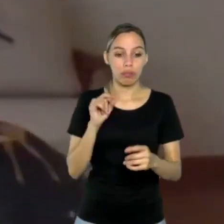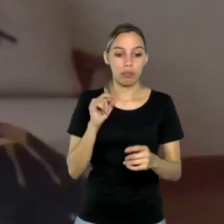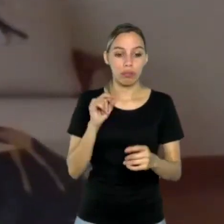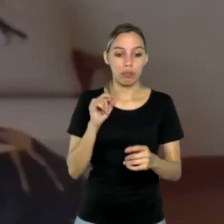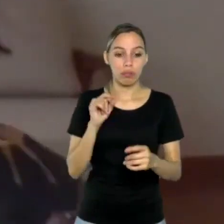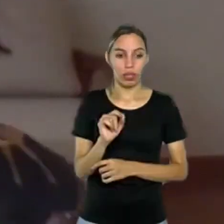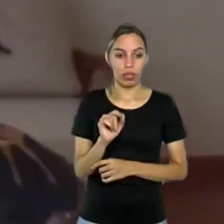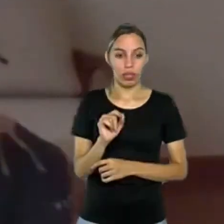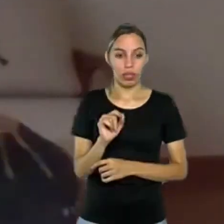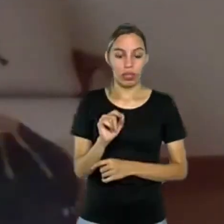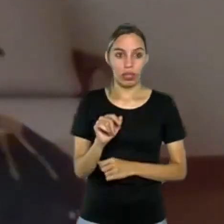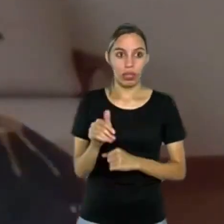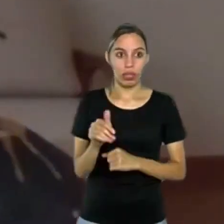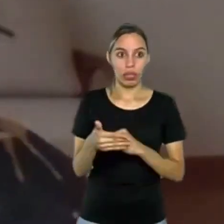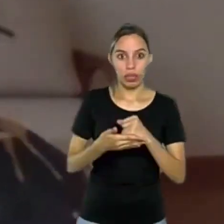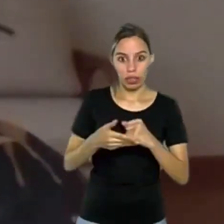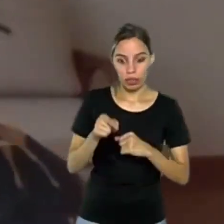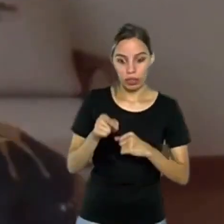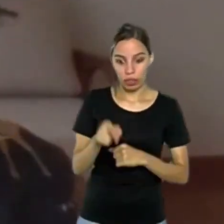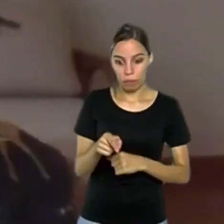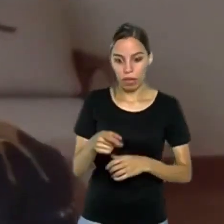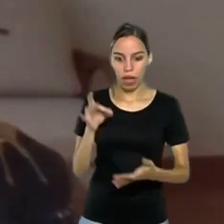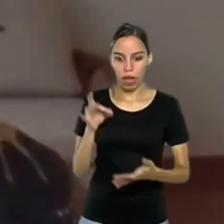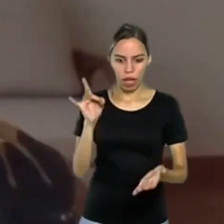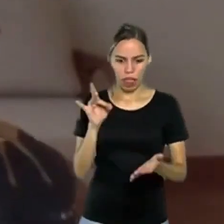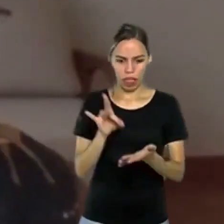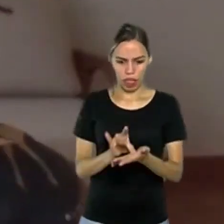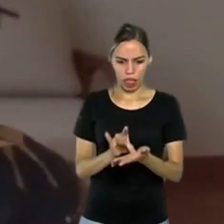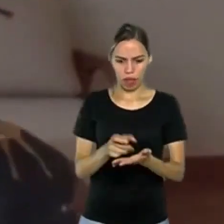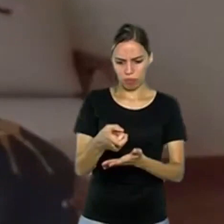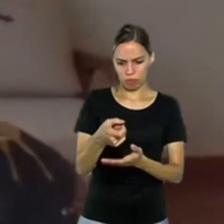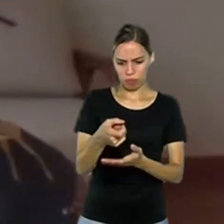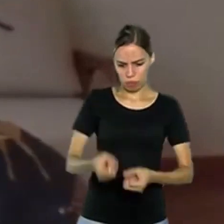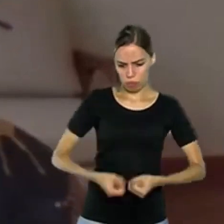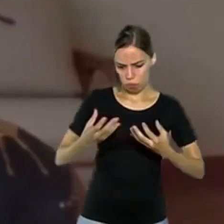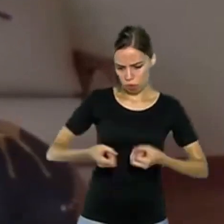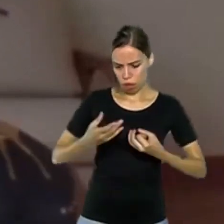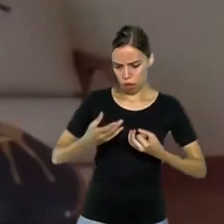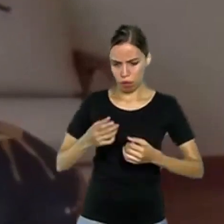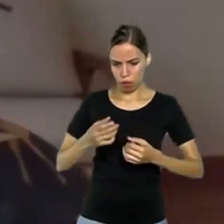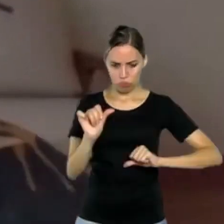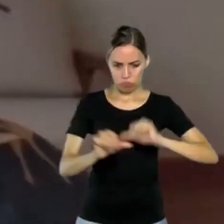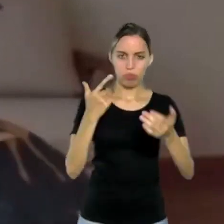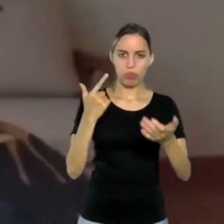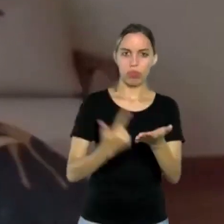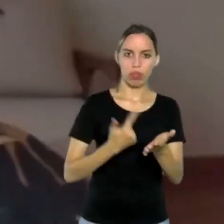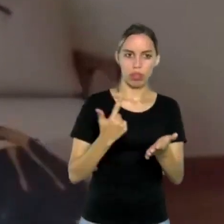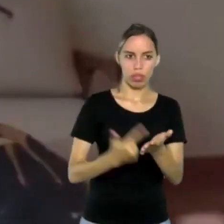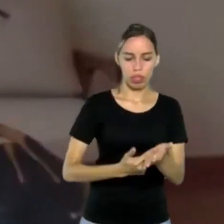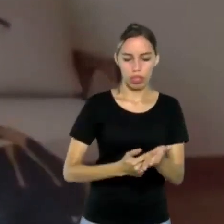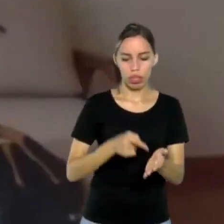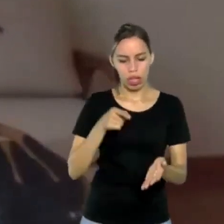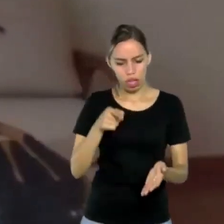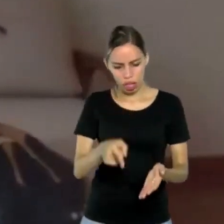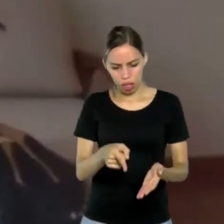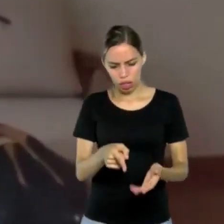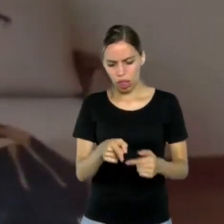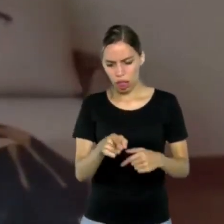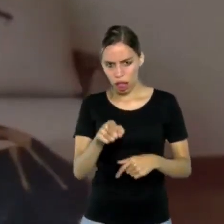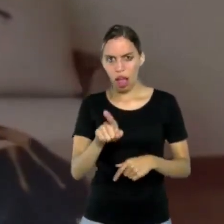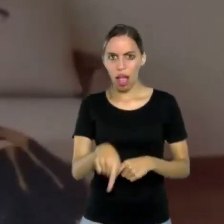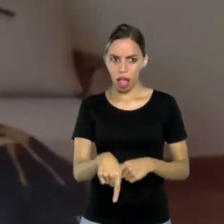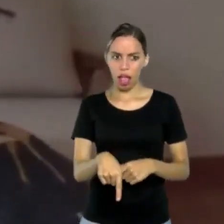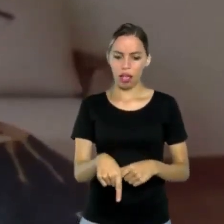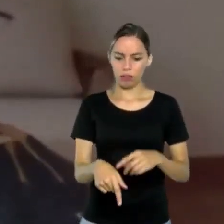para aquilo virar, de fato, um livro, né? Um objeto que você fala, agora tem isso aqui é um inteiro, né? Que